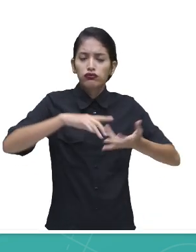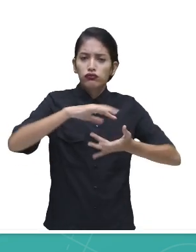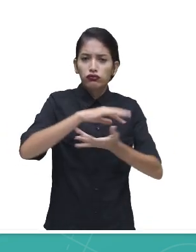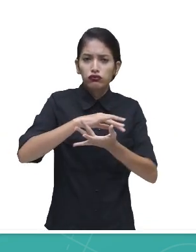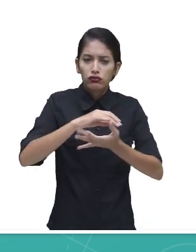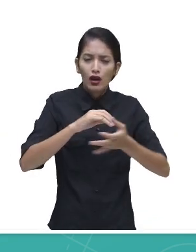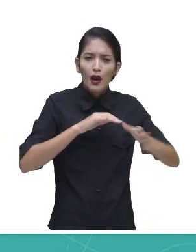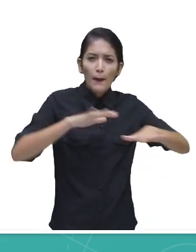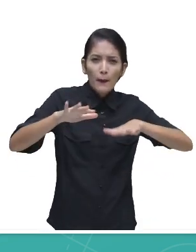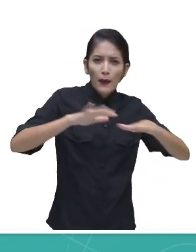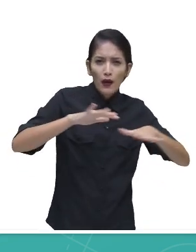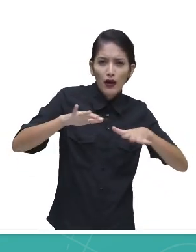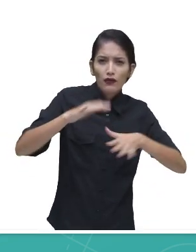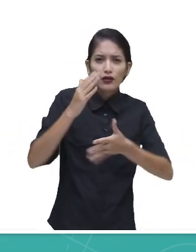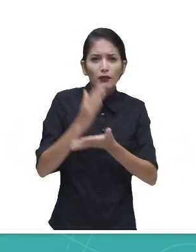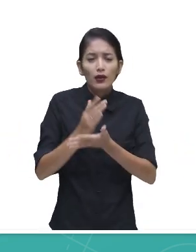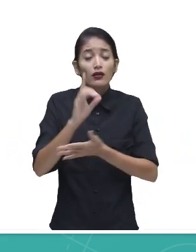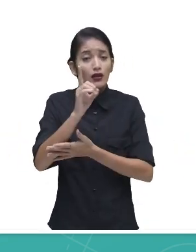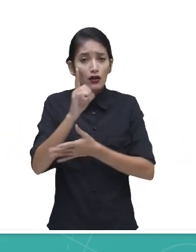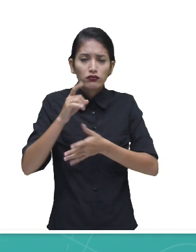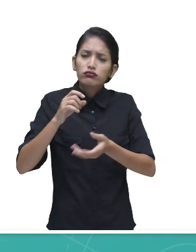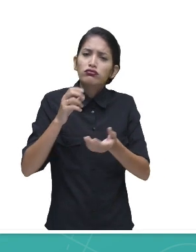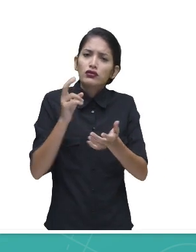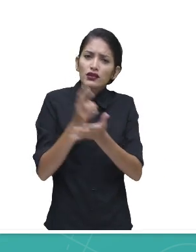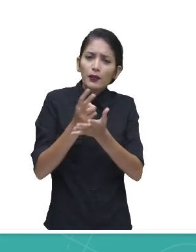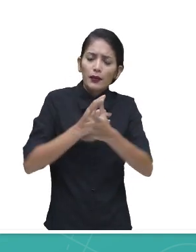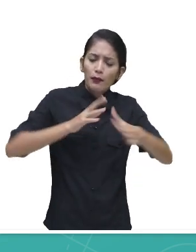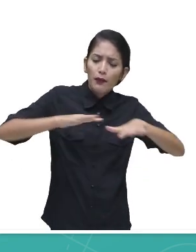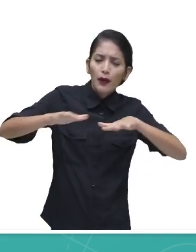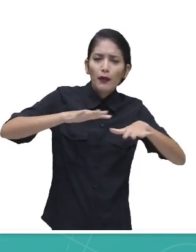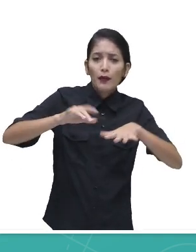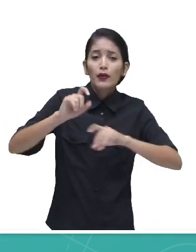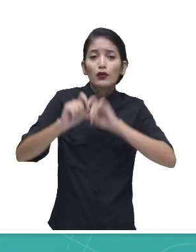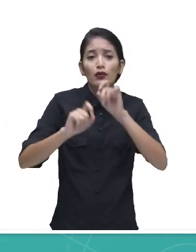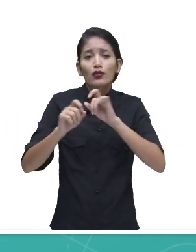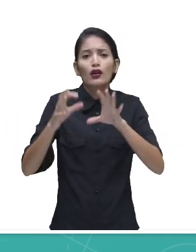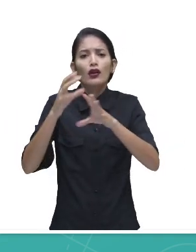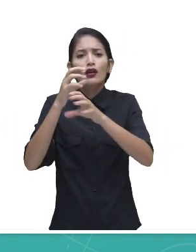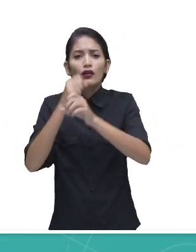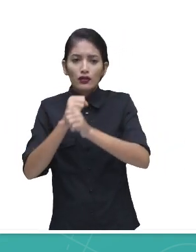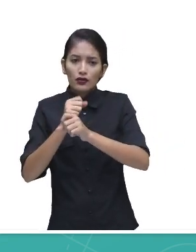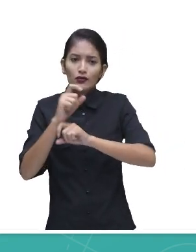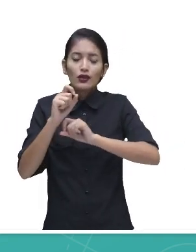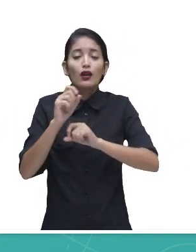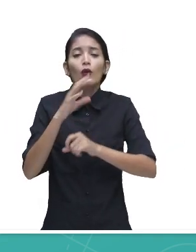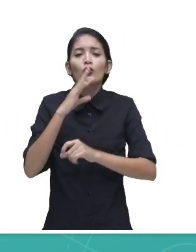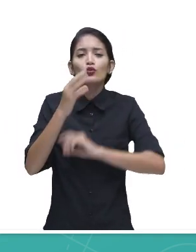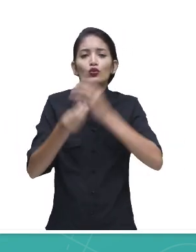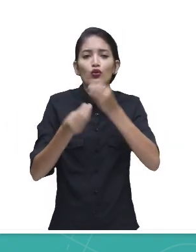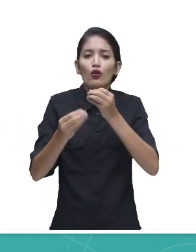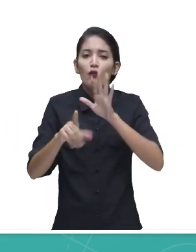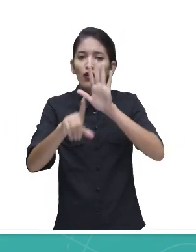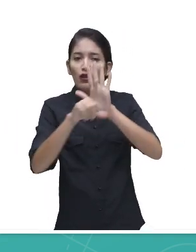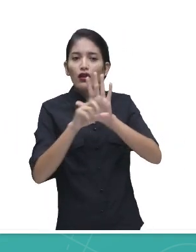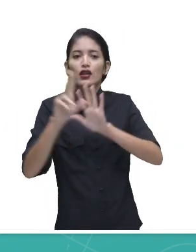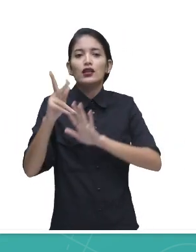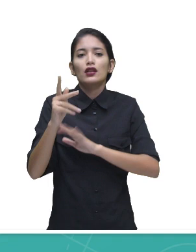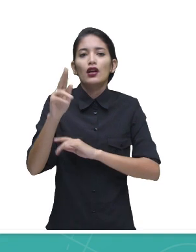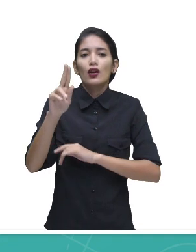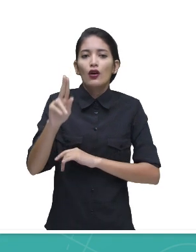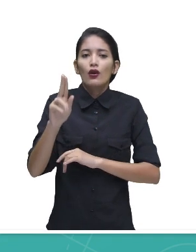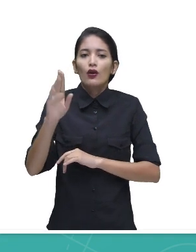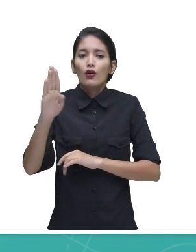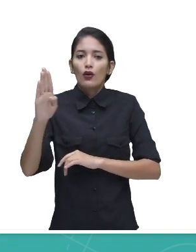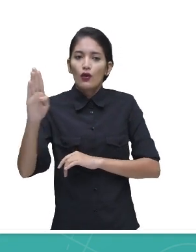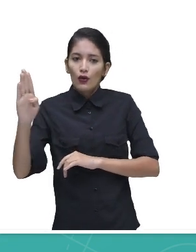parado, não é estático, está se expandindo. E esse cálculo ficou conhecido mais tarde como Lei de Hubble, né? O